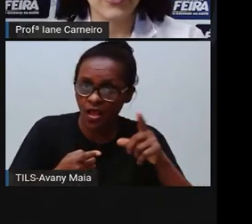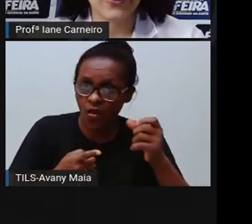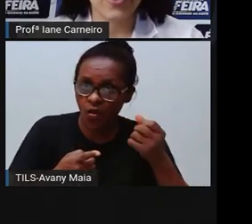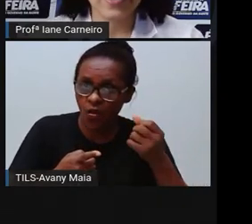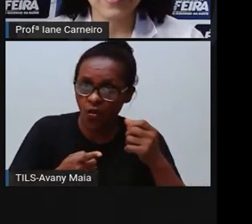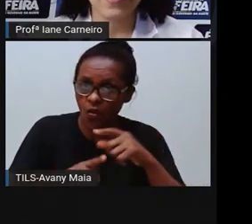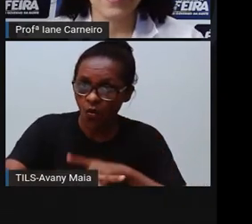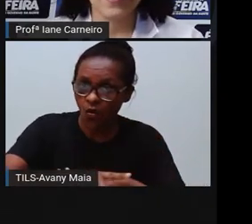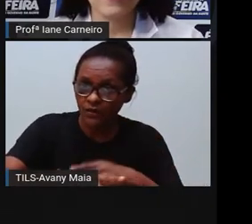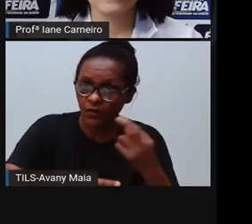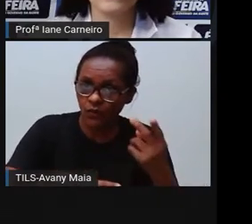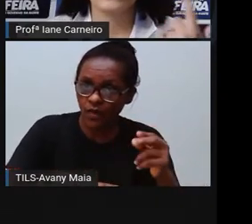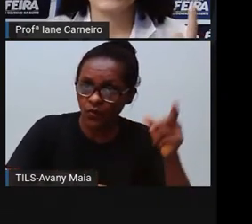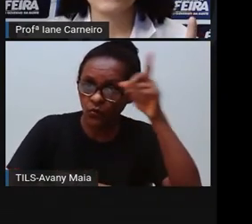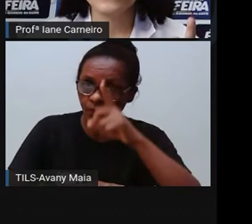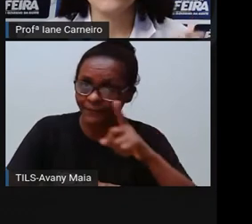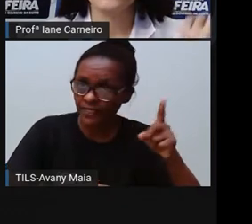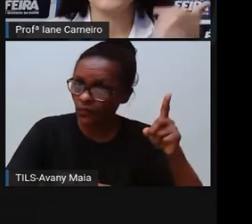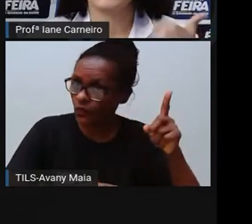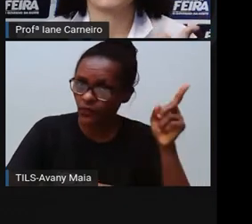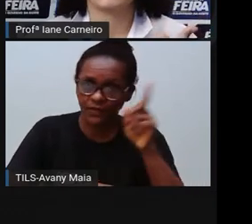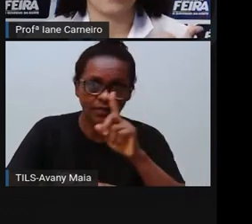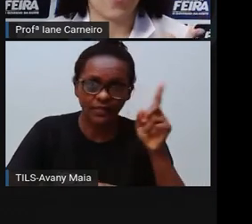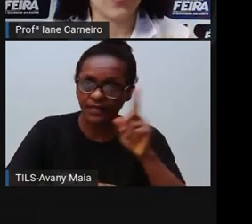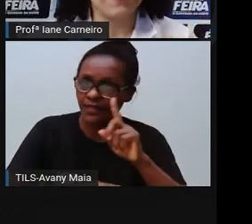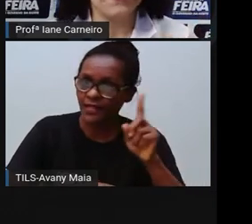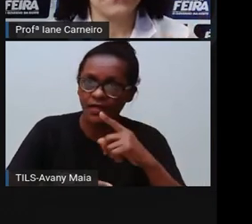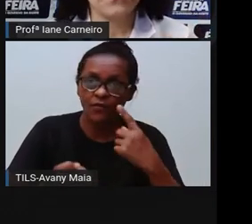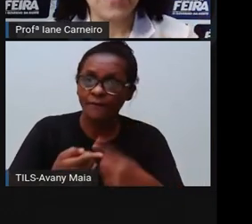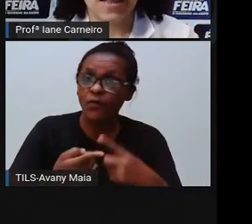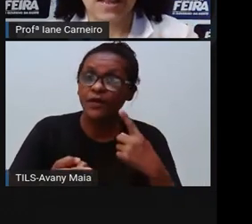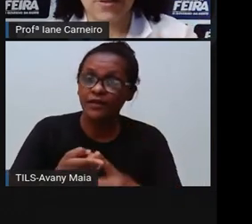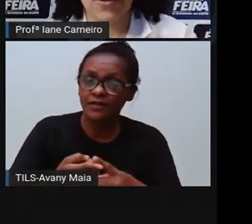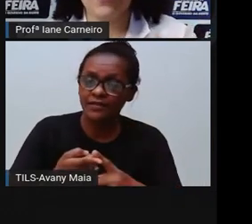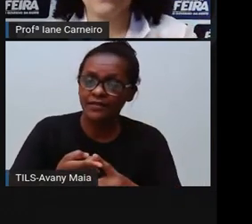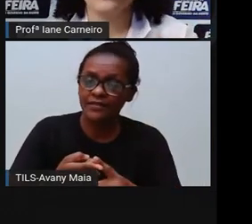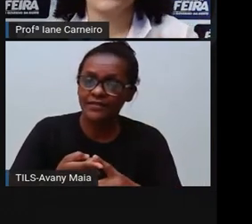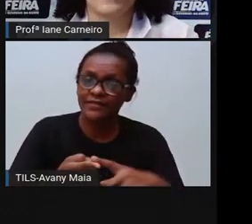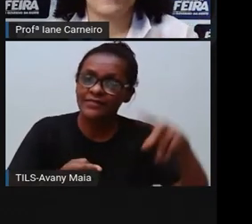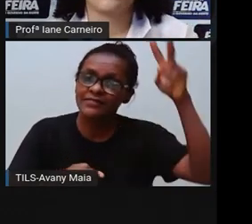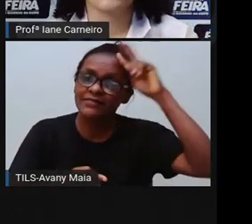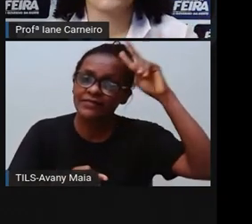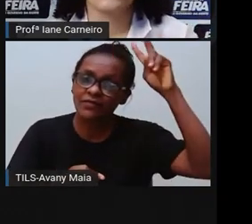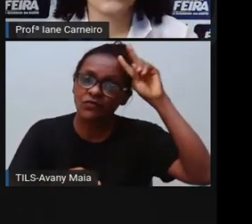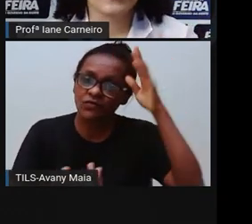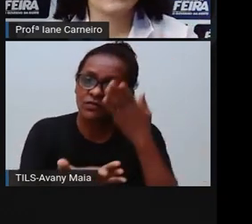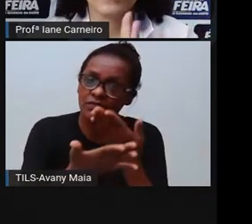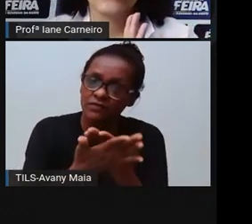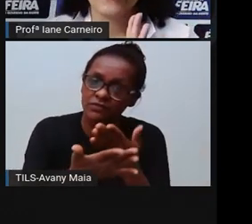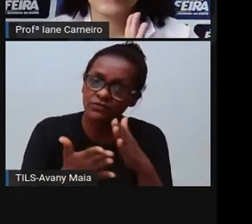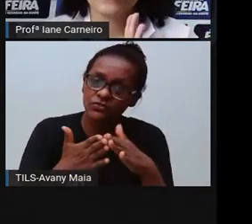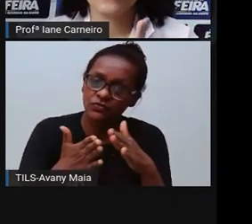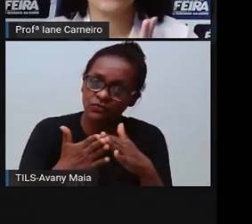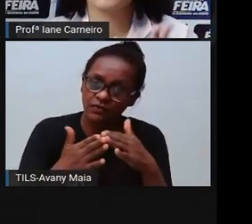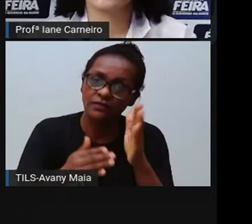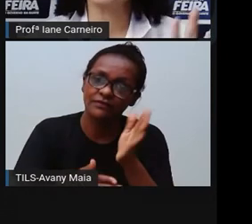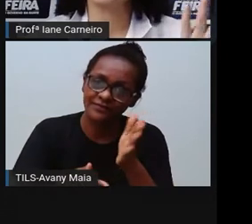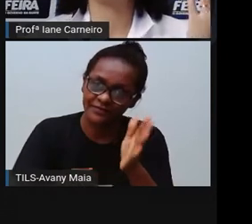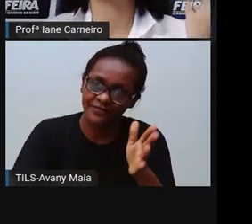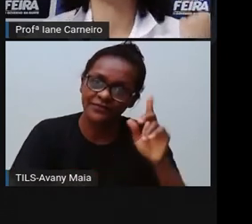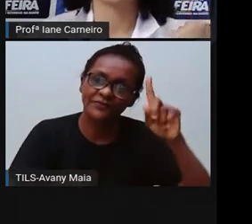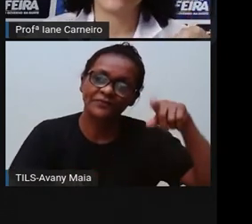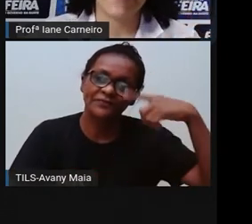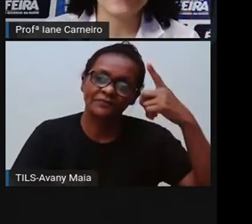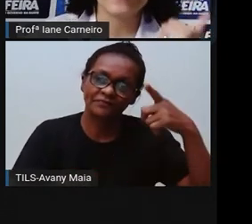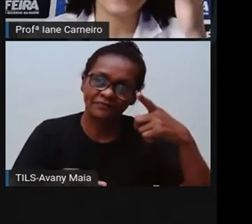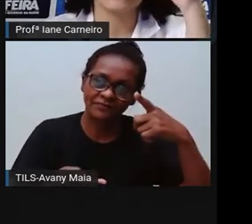aqui, 8 horas? Sendo que na segunda você já tem aula. Então, ó. A Pró colocou aqui 7 horas, mas pode ser que você